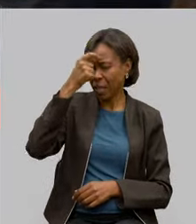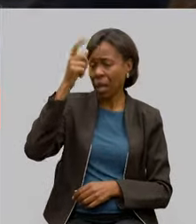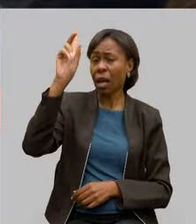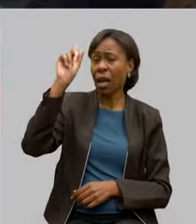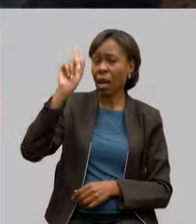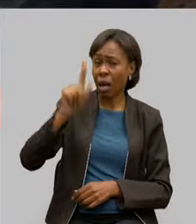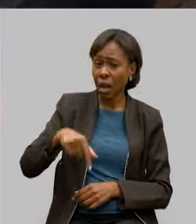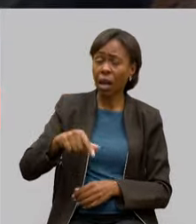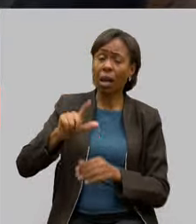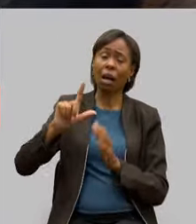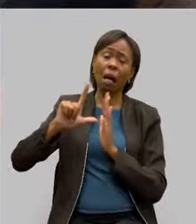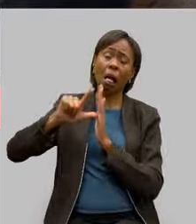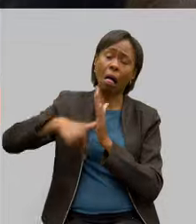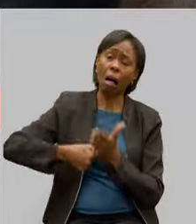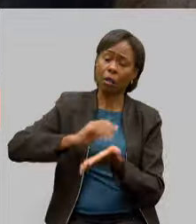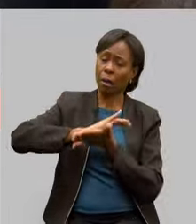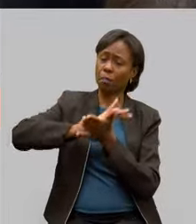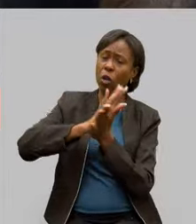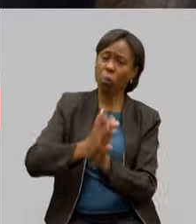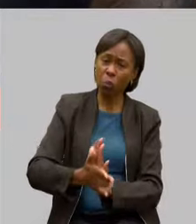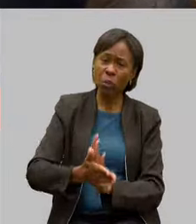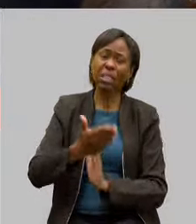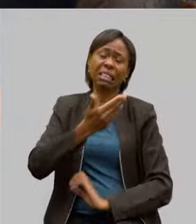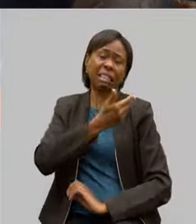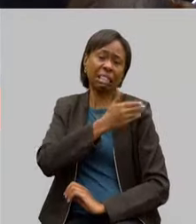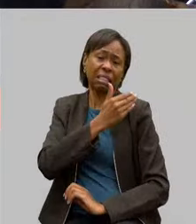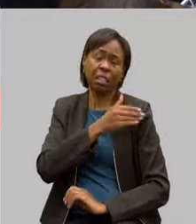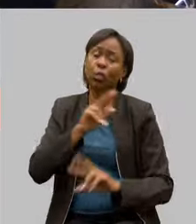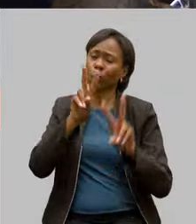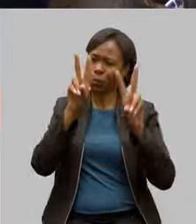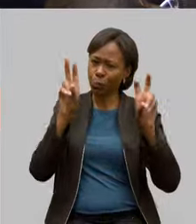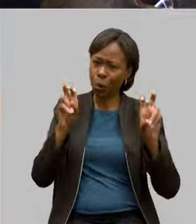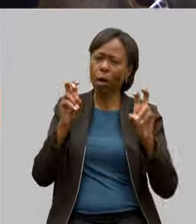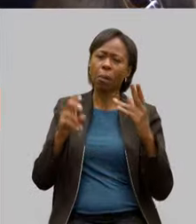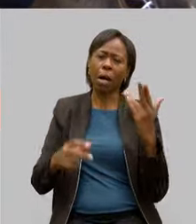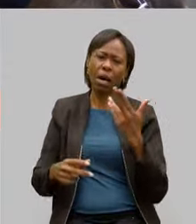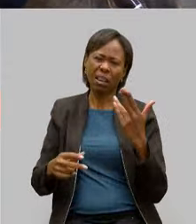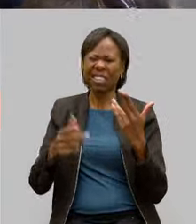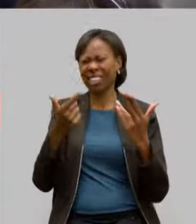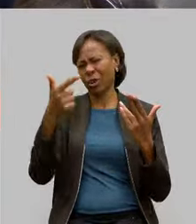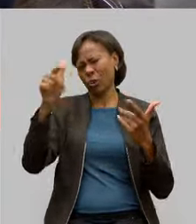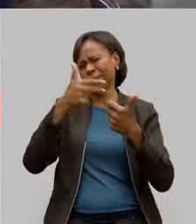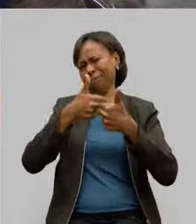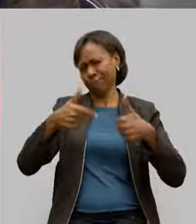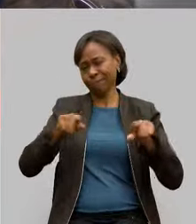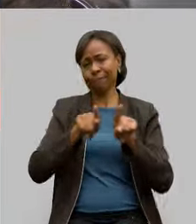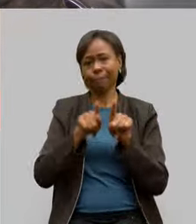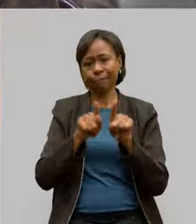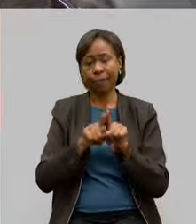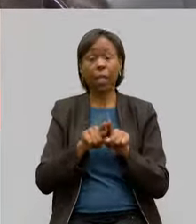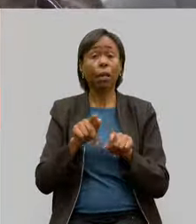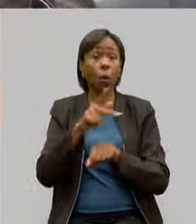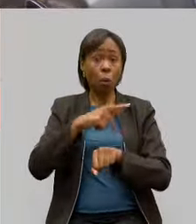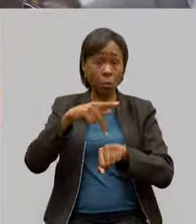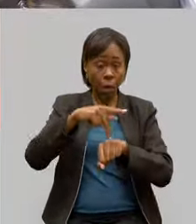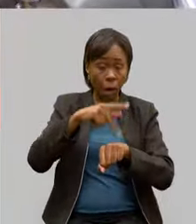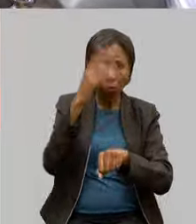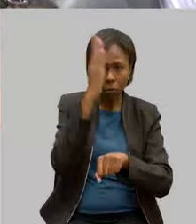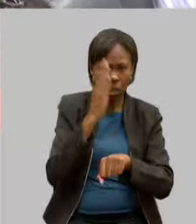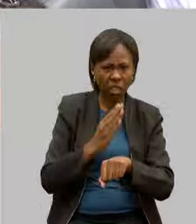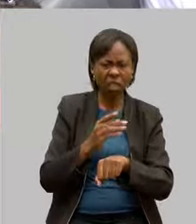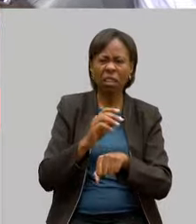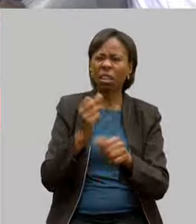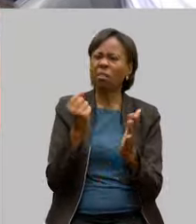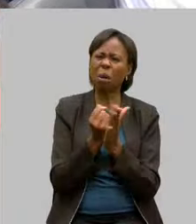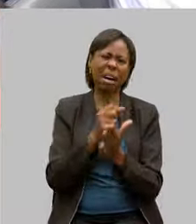atraso e do preconceito em relação a essa questão e várias outras questões um país né que permite historicamente